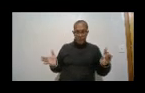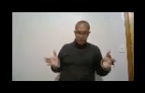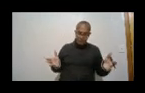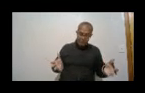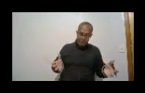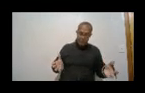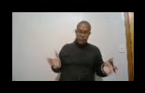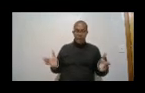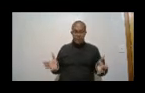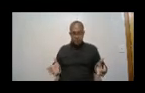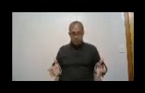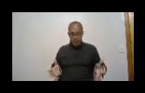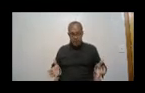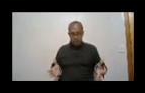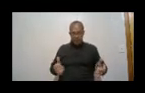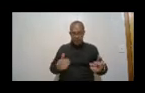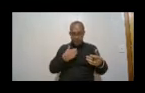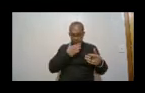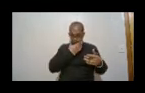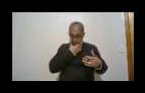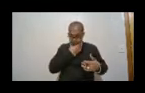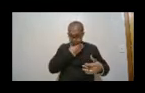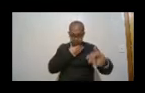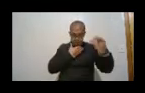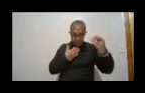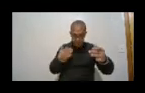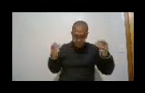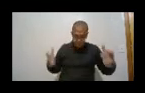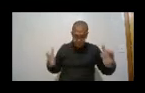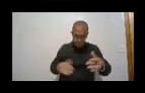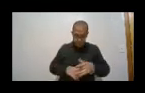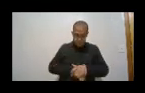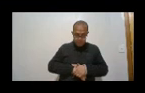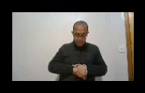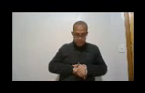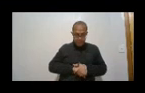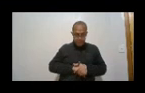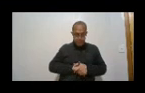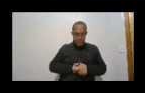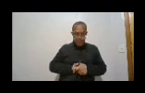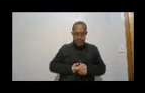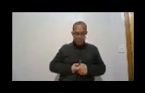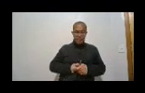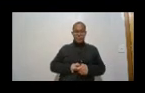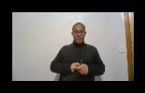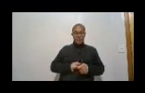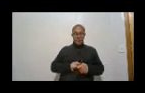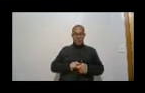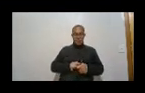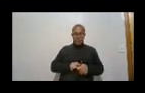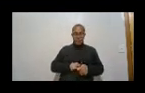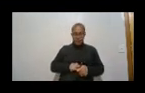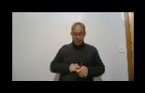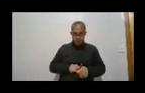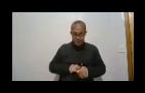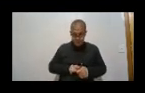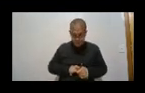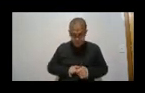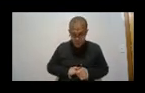Esse conhecimento é cíclico, espiral. Então, seguimos então falando nesse momento sobre a farmacocinética, mais precisamente,